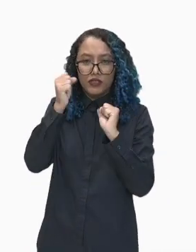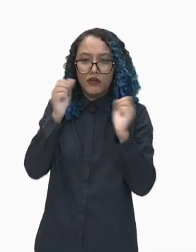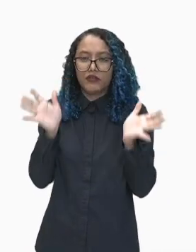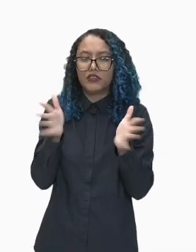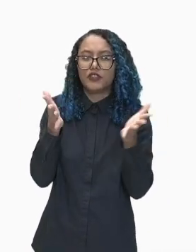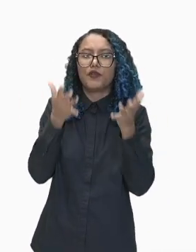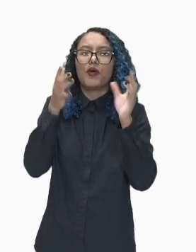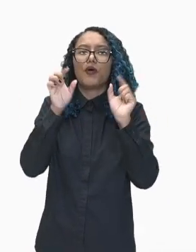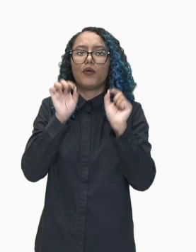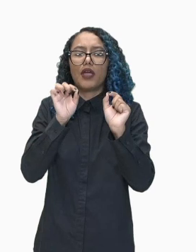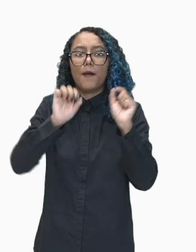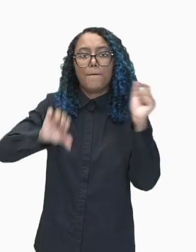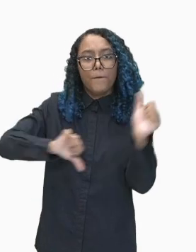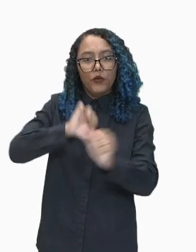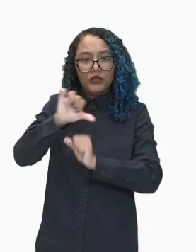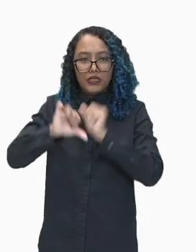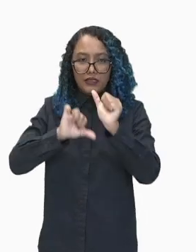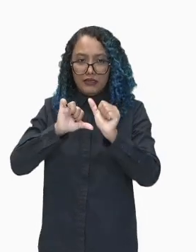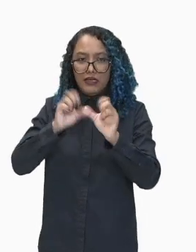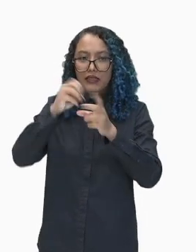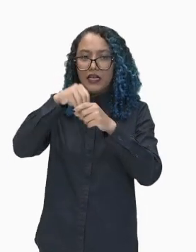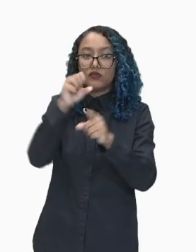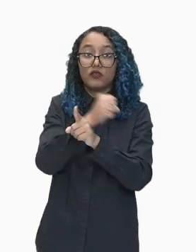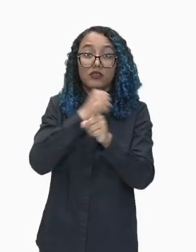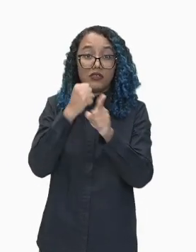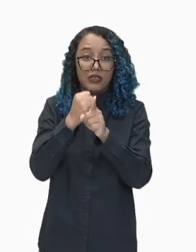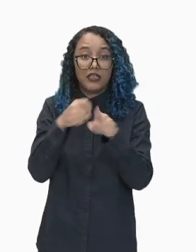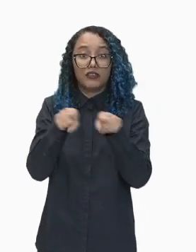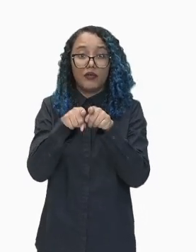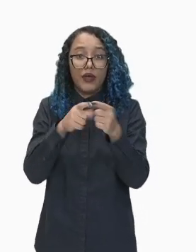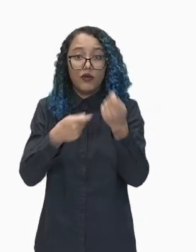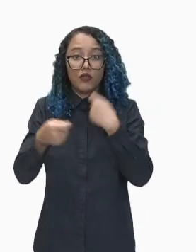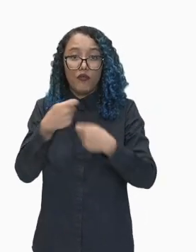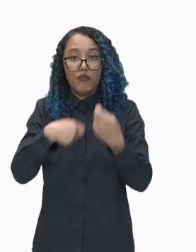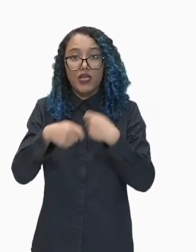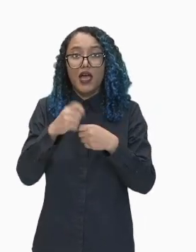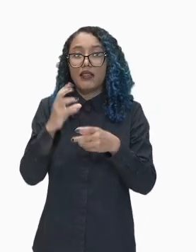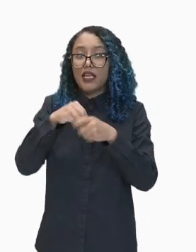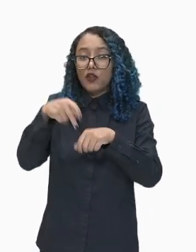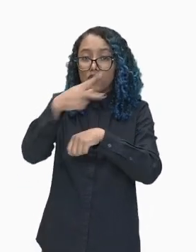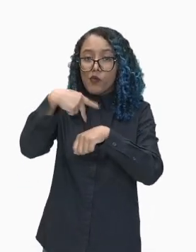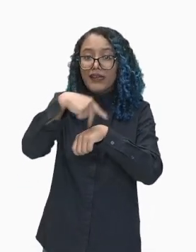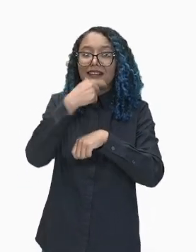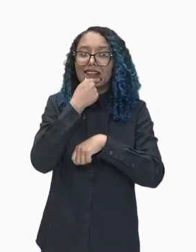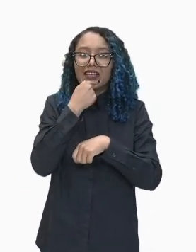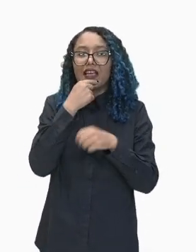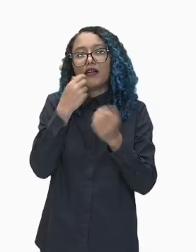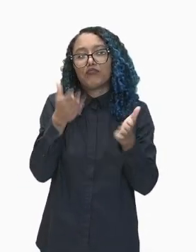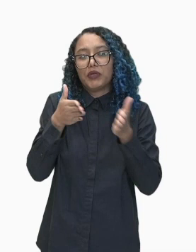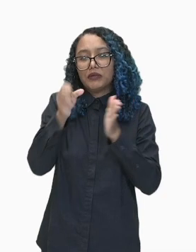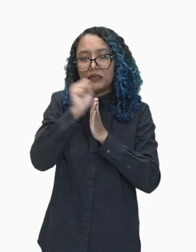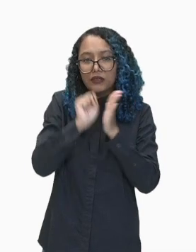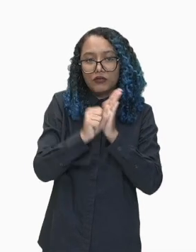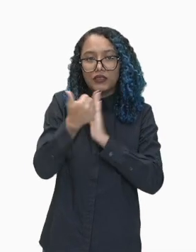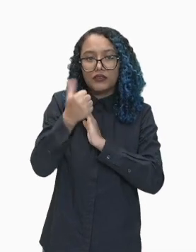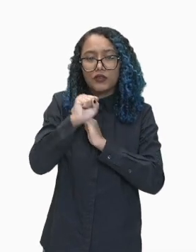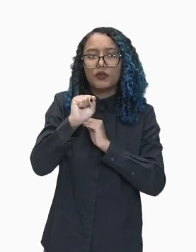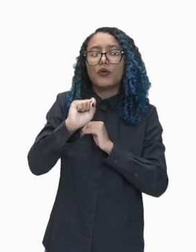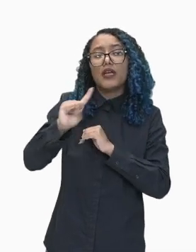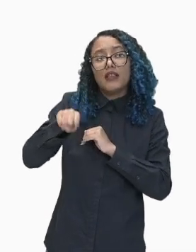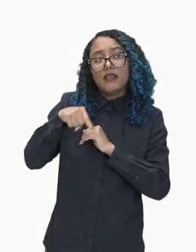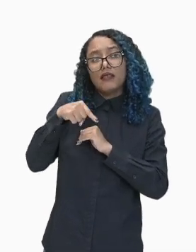uma reorganização social e econômica na Inglaterra do século XVIII e posteriormente em outros países da